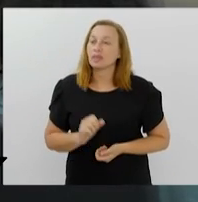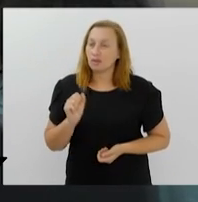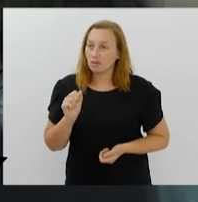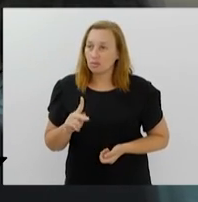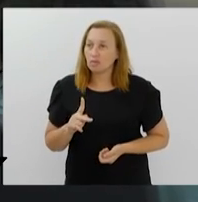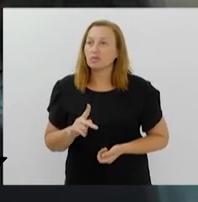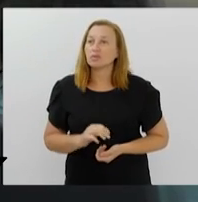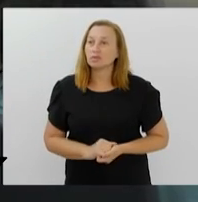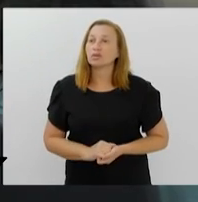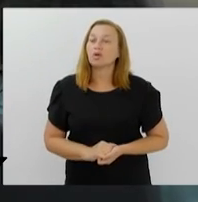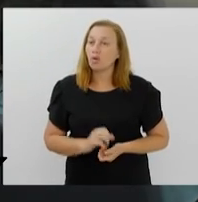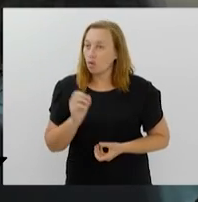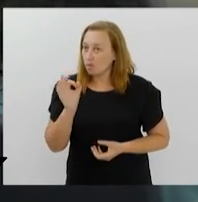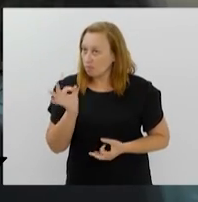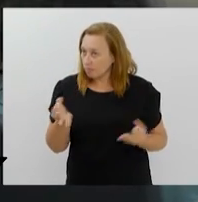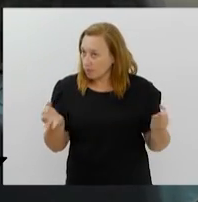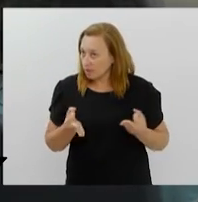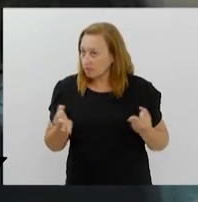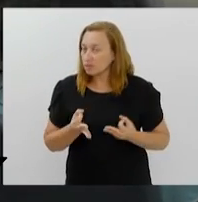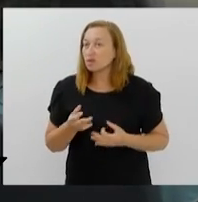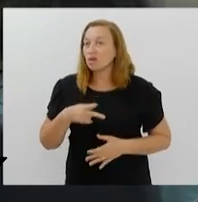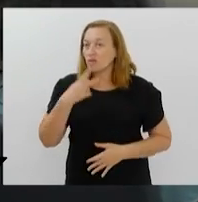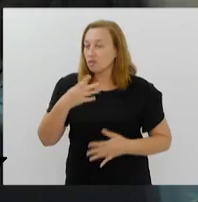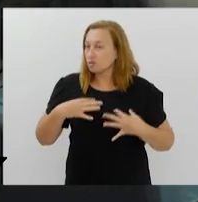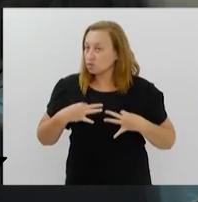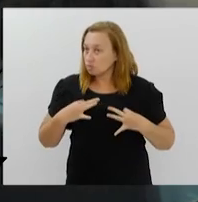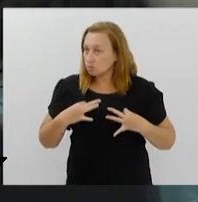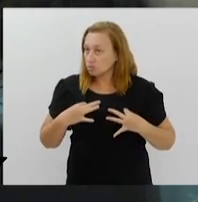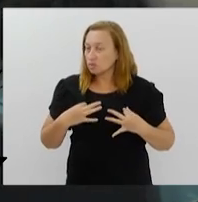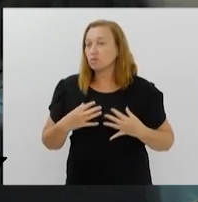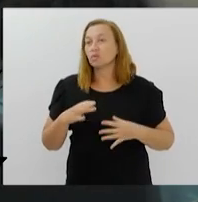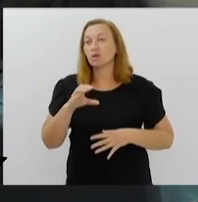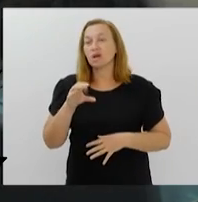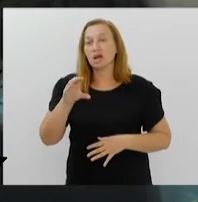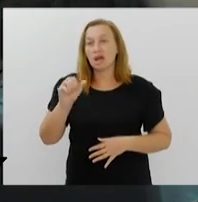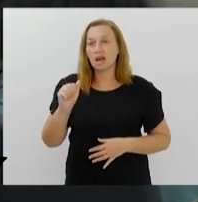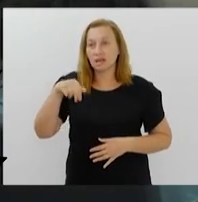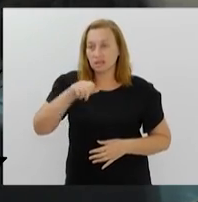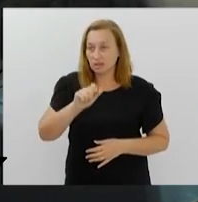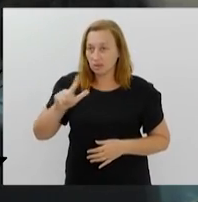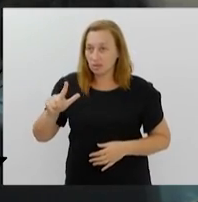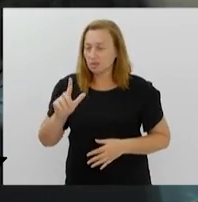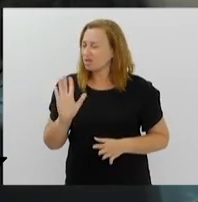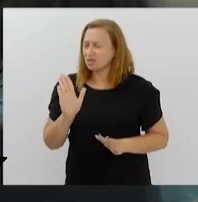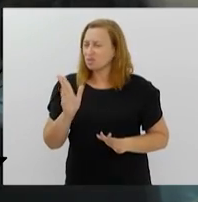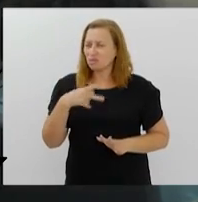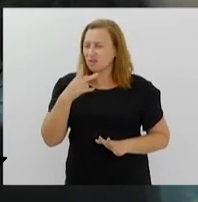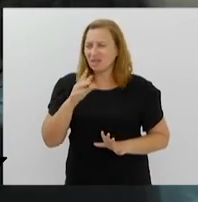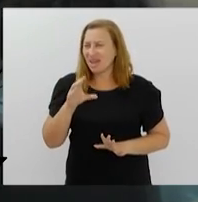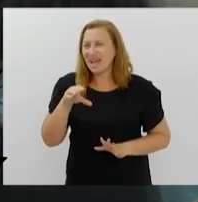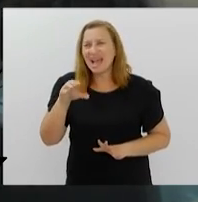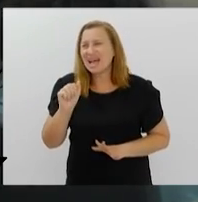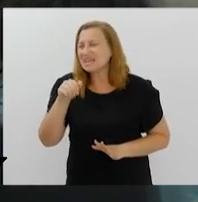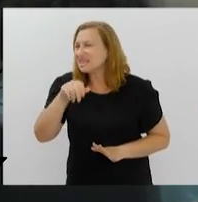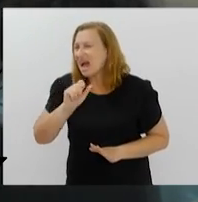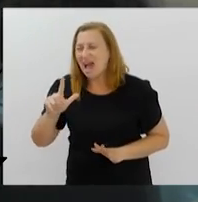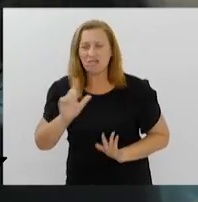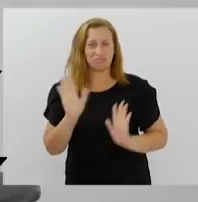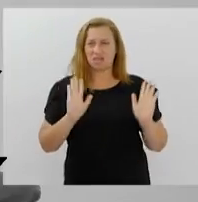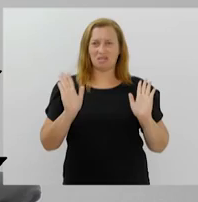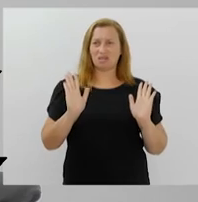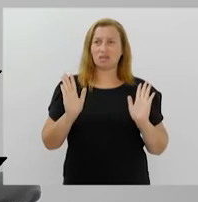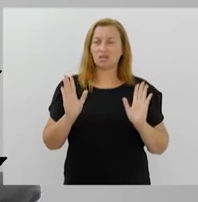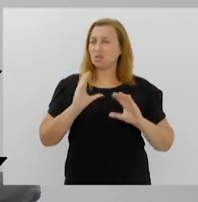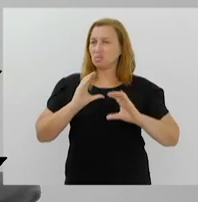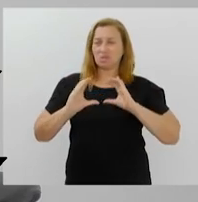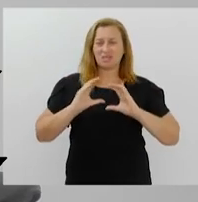Fer nesses casos sim inclusive me coloquei à disposição o canal mas não é canal não é canal não tô falando com canal não tô falando com canal